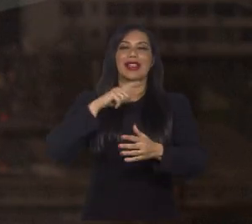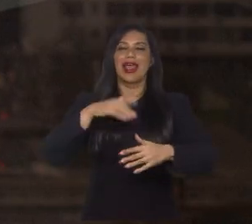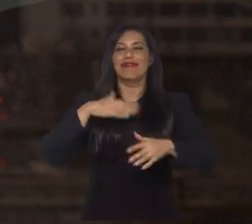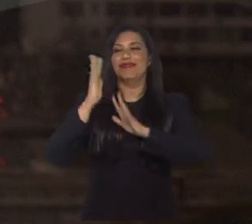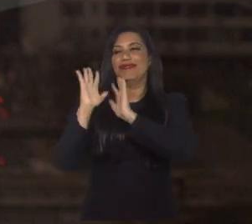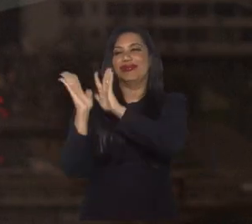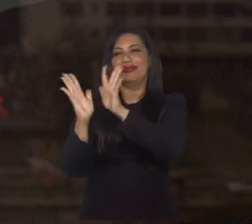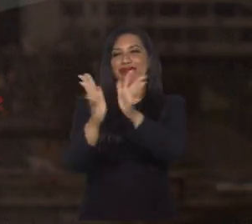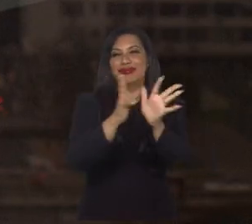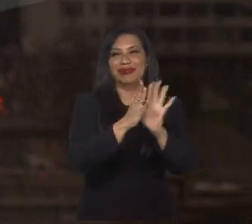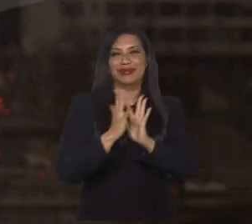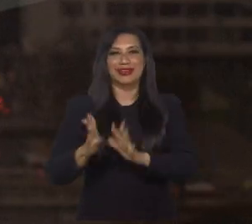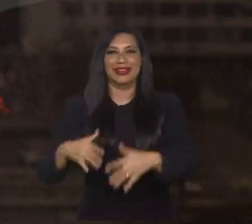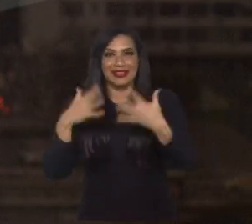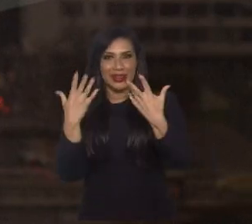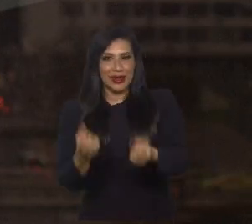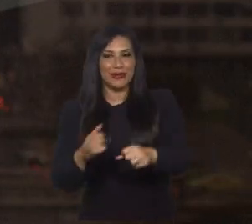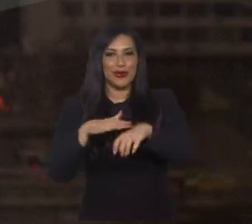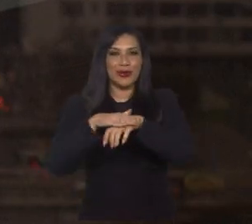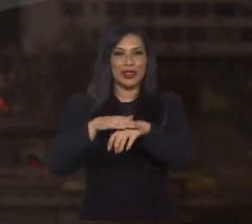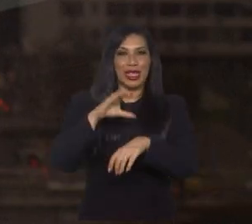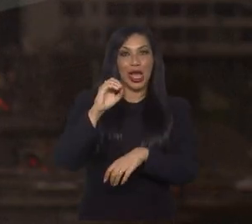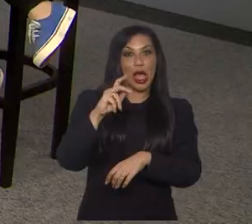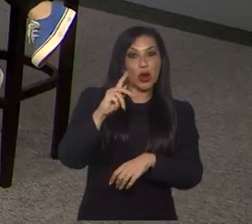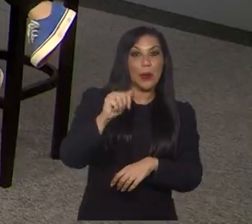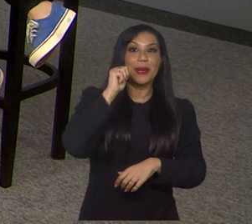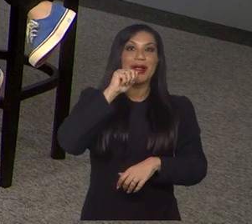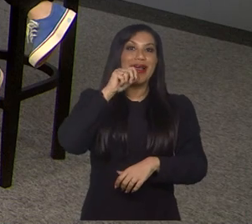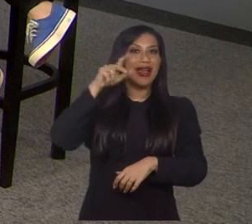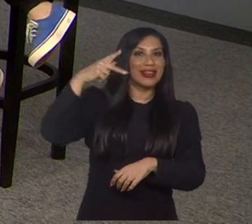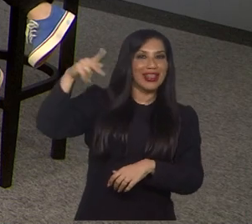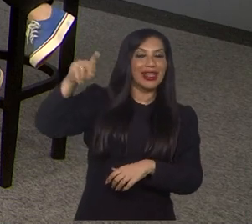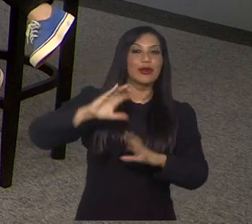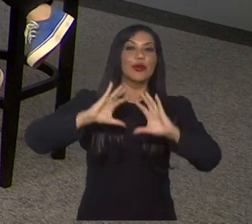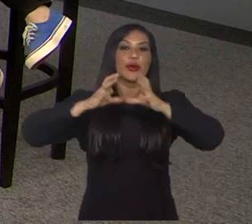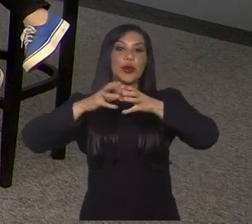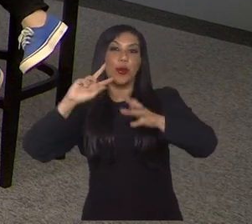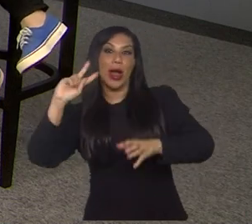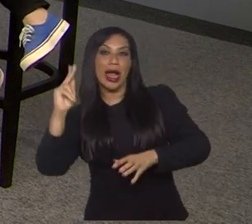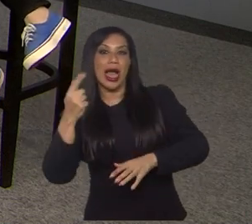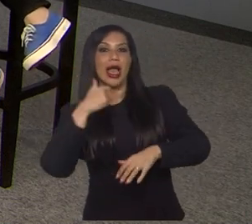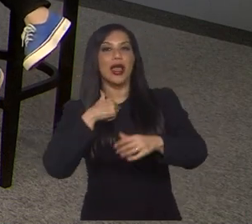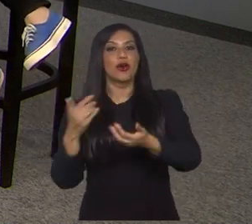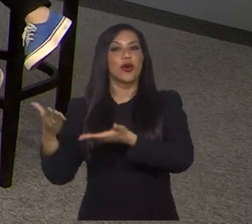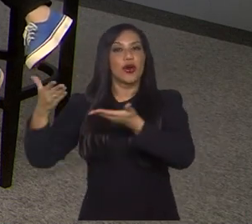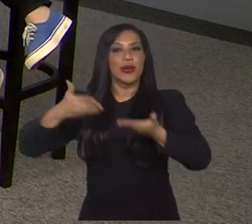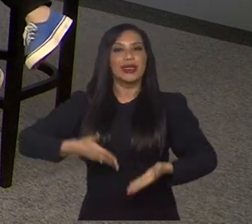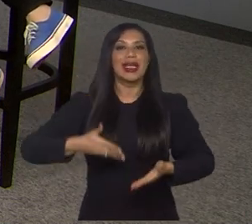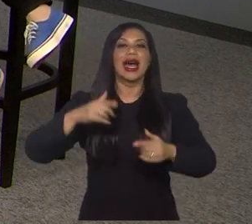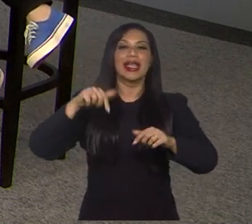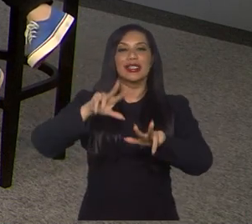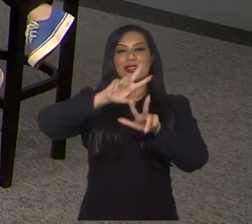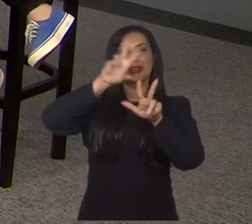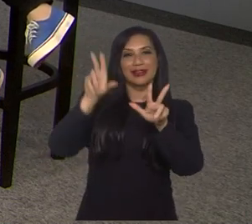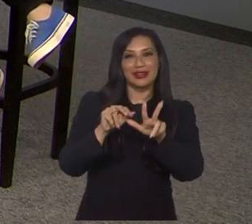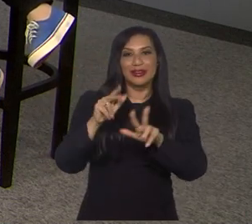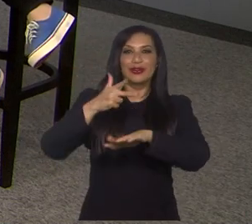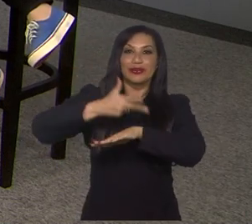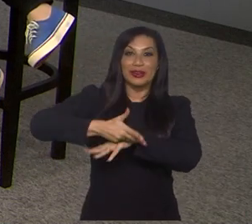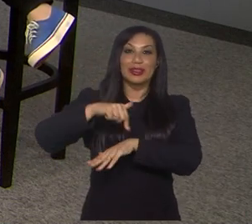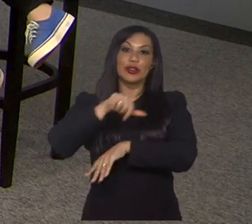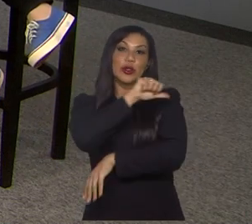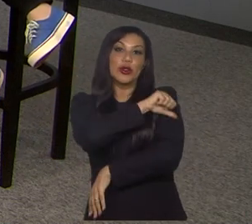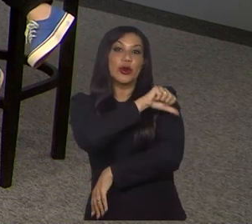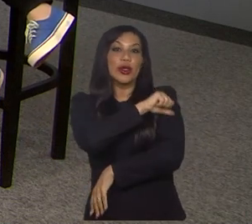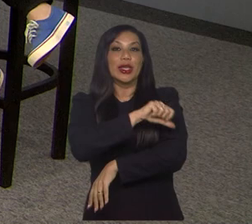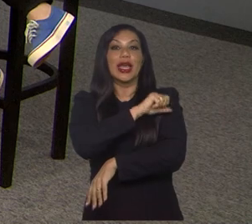papo para resenha. Simbora então falar da Copa Delas. Para falar desse Grupo H, eu conto aqui com os comentários no estúdio da TV Brasil, no